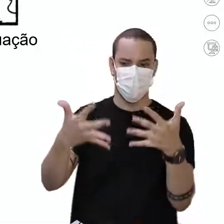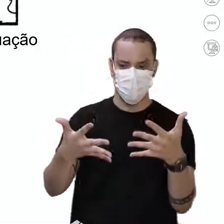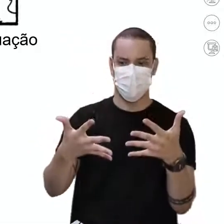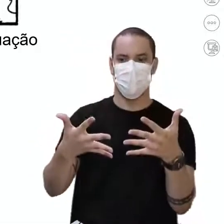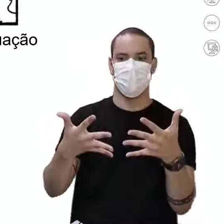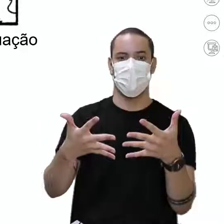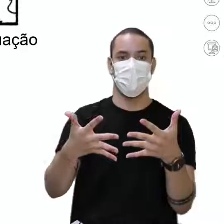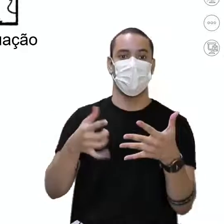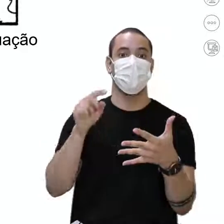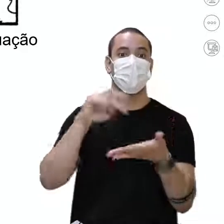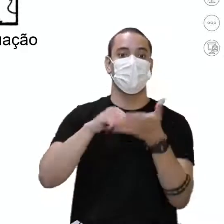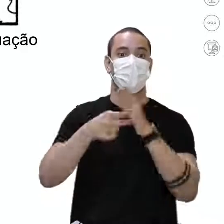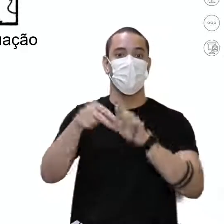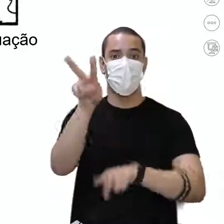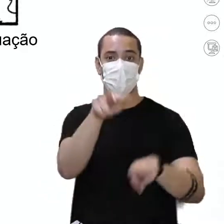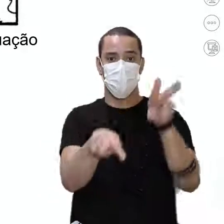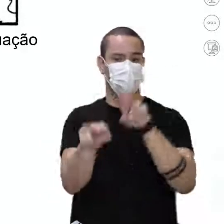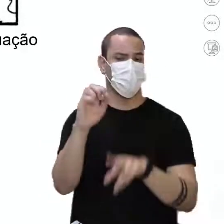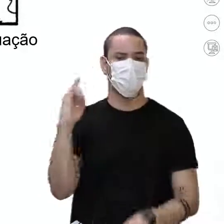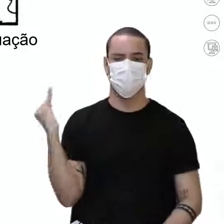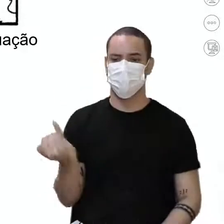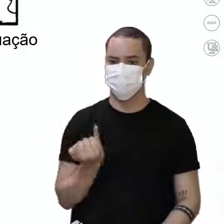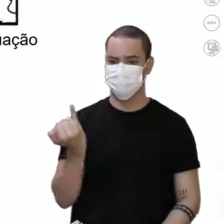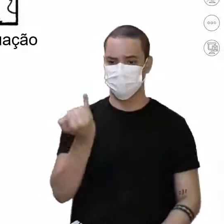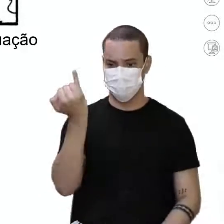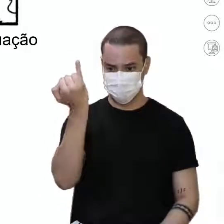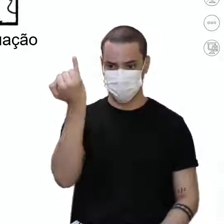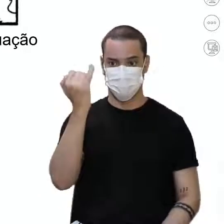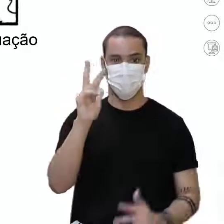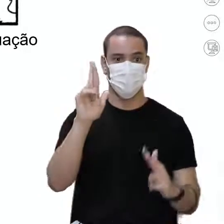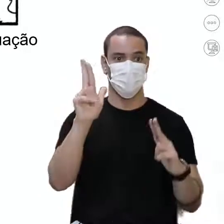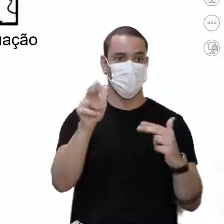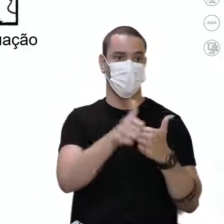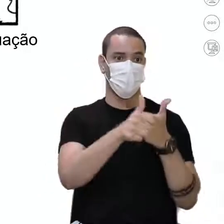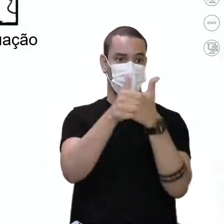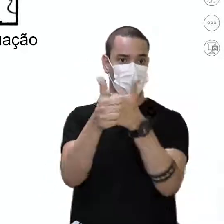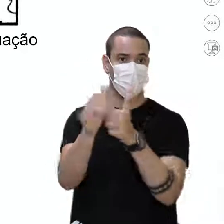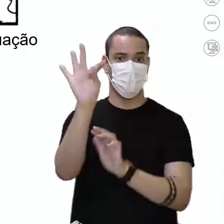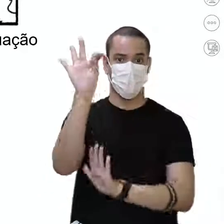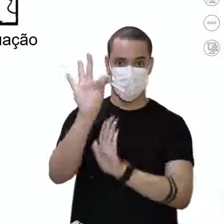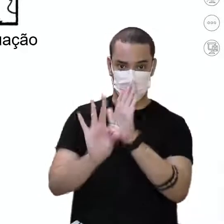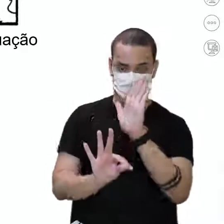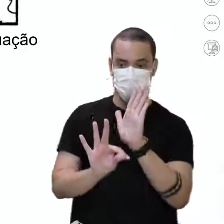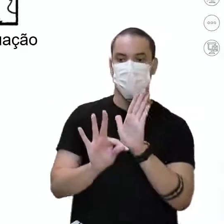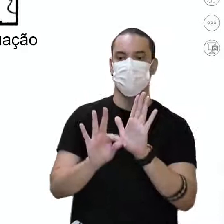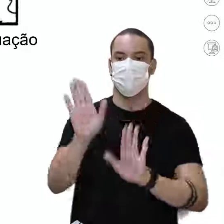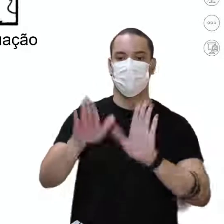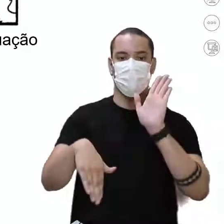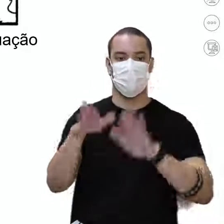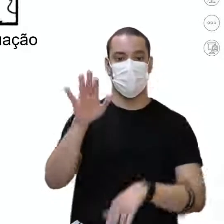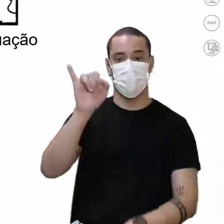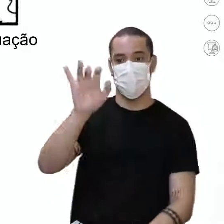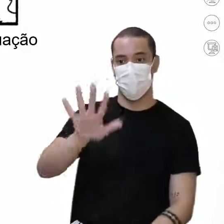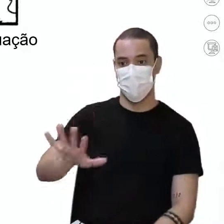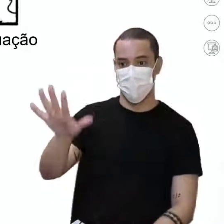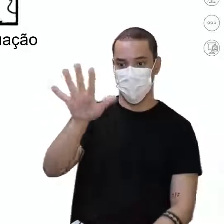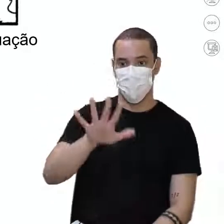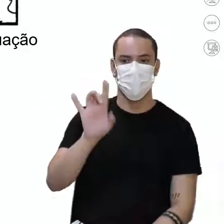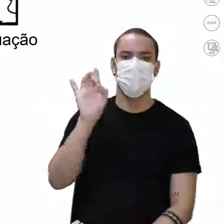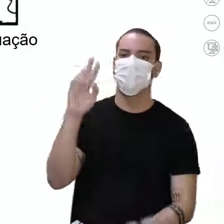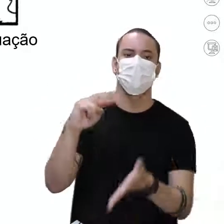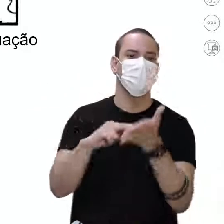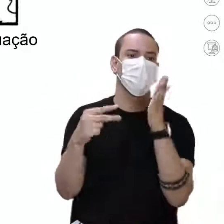a questão visual é muito importante, assim como o texto. Às vezes, a imagem ela só é